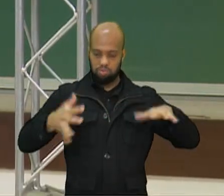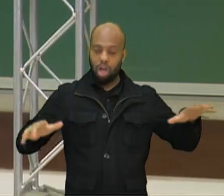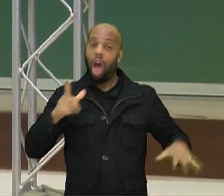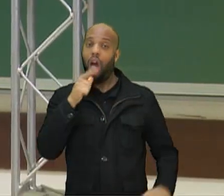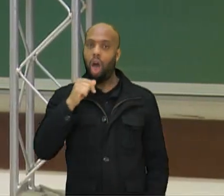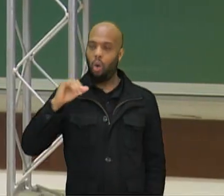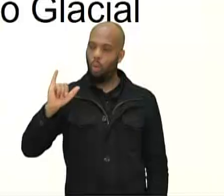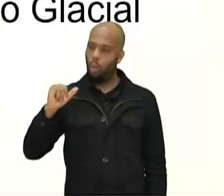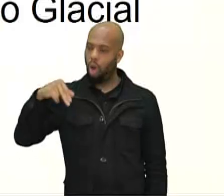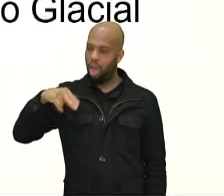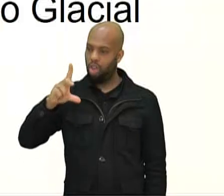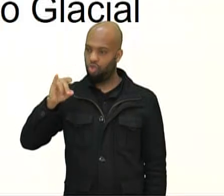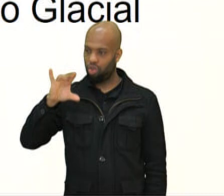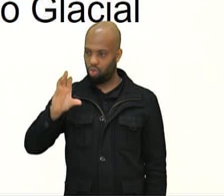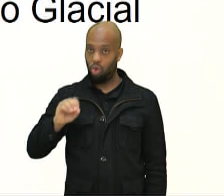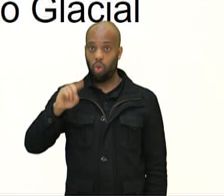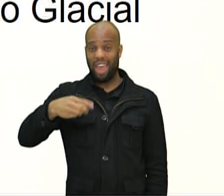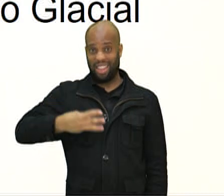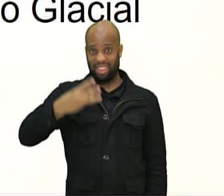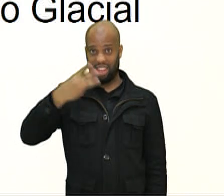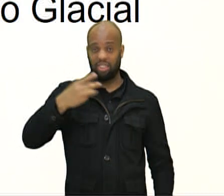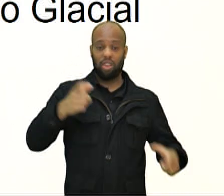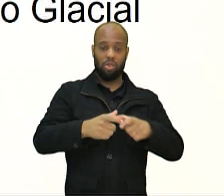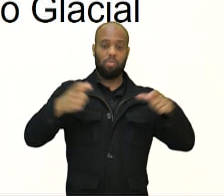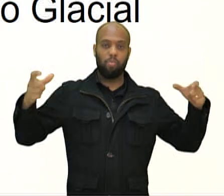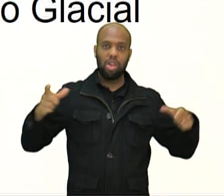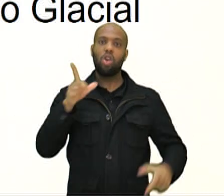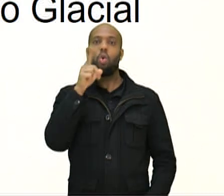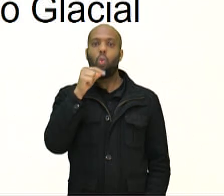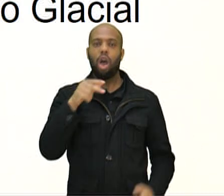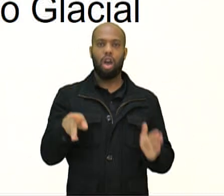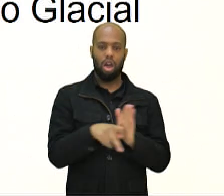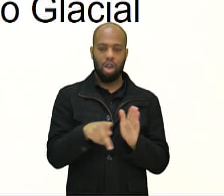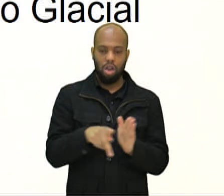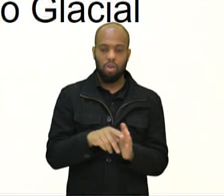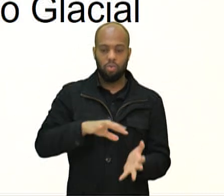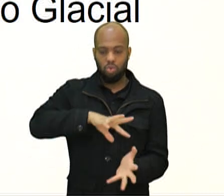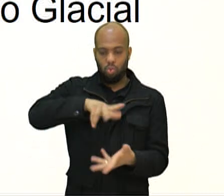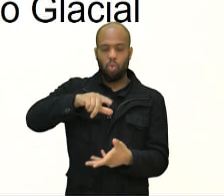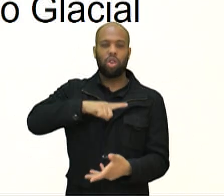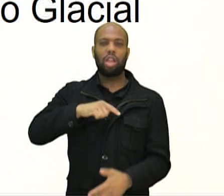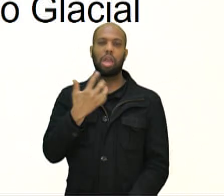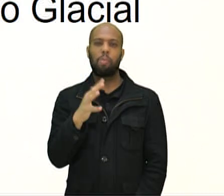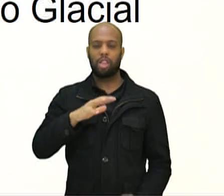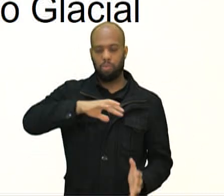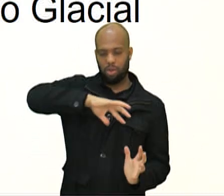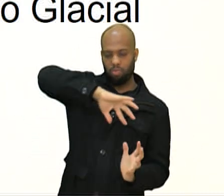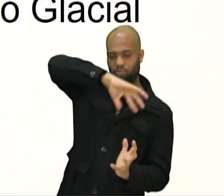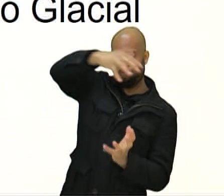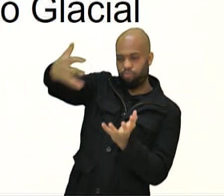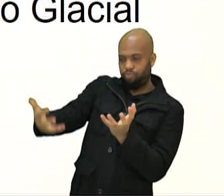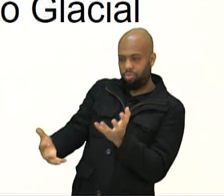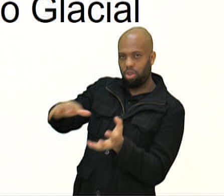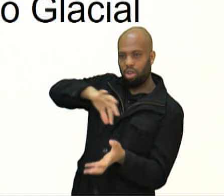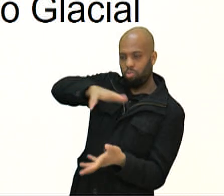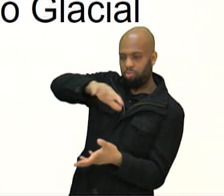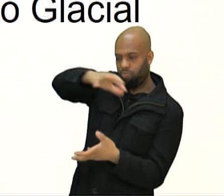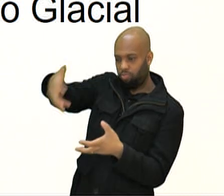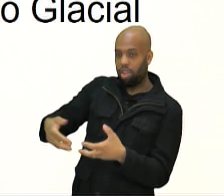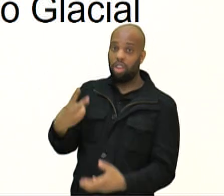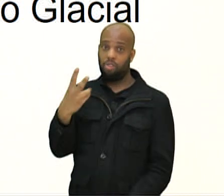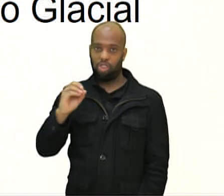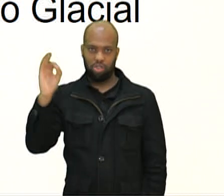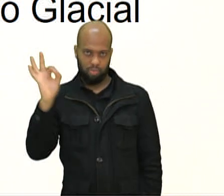ali na tela, ó, terceira maior divisão oceânica do mundo, cobrindo aproximadamente 20% da água